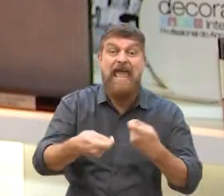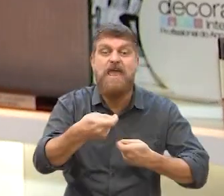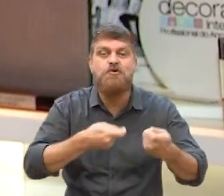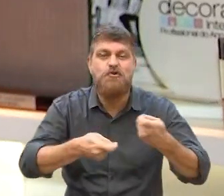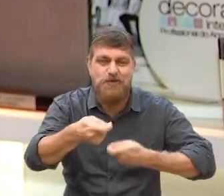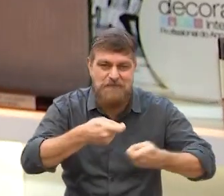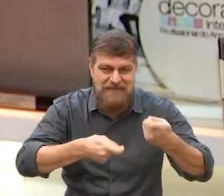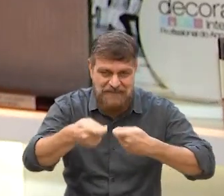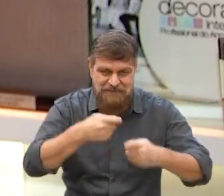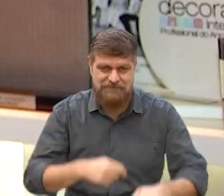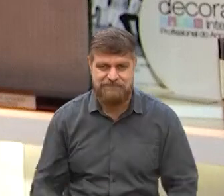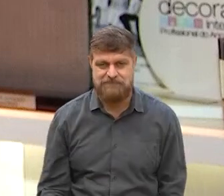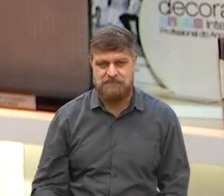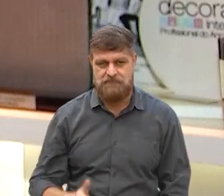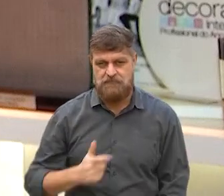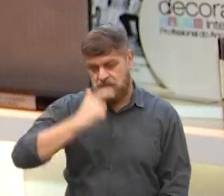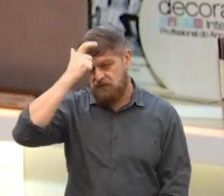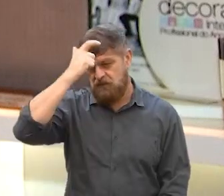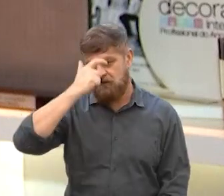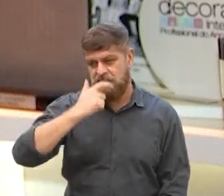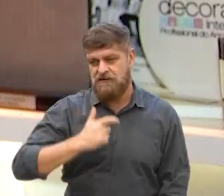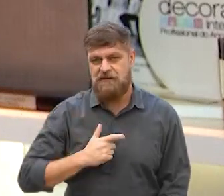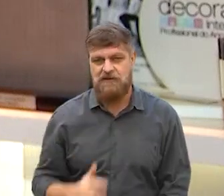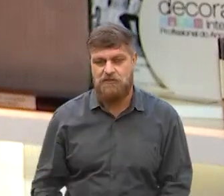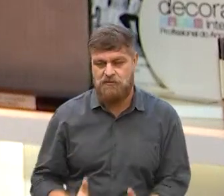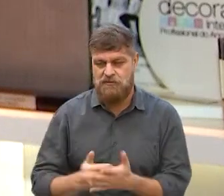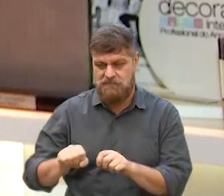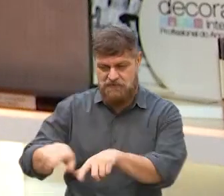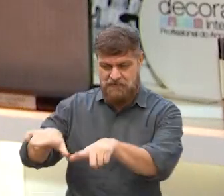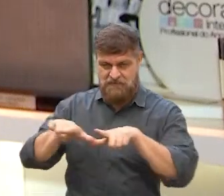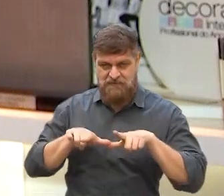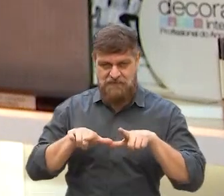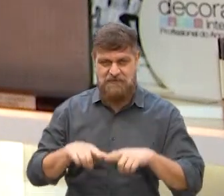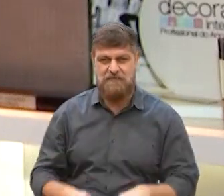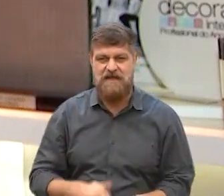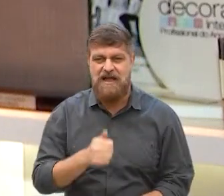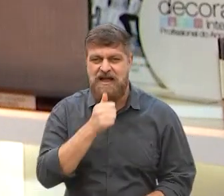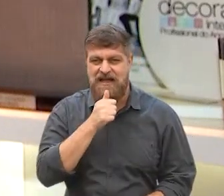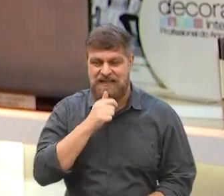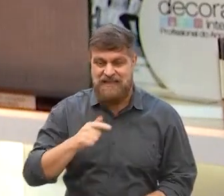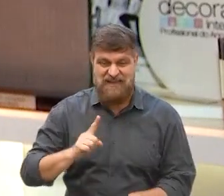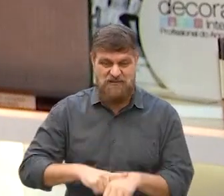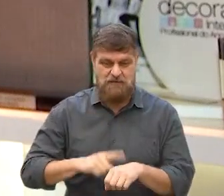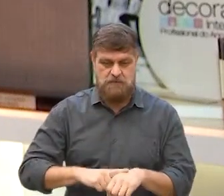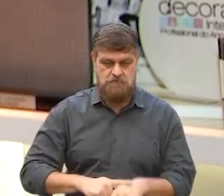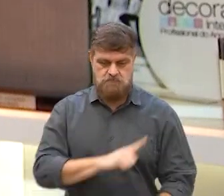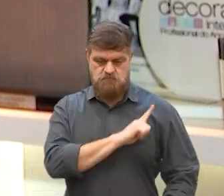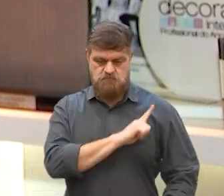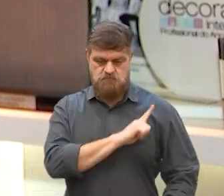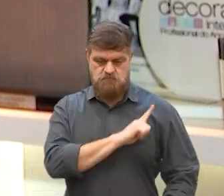permanecessem todas da mesma forma, com o nome Criar, independente da Cássia Mas cada Dalla, uma com um foco. com